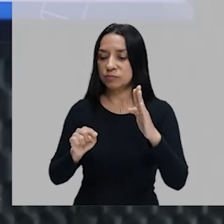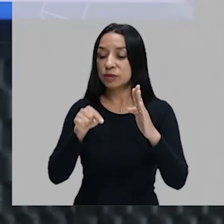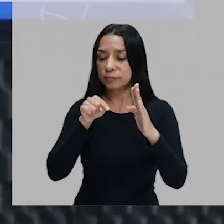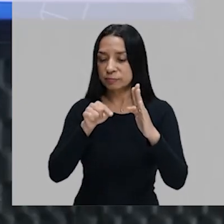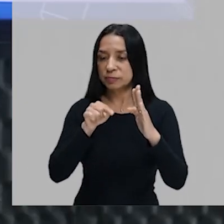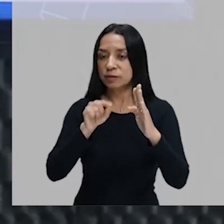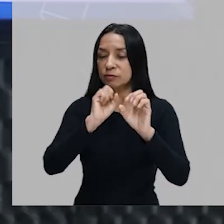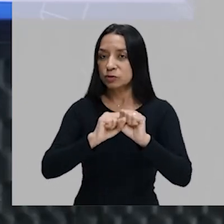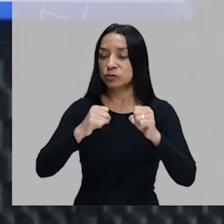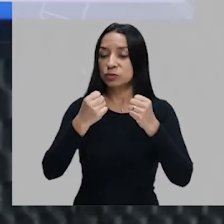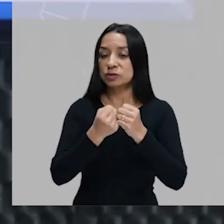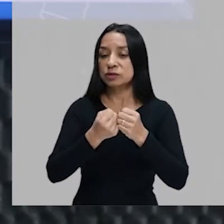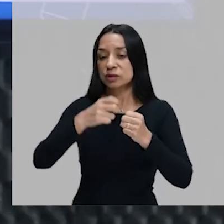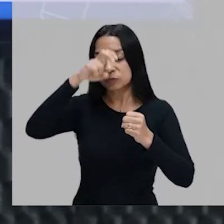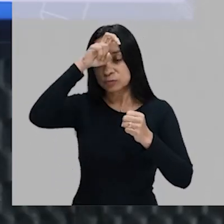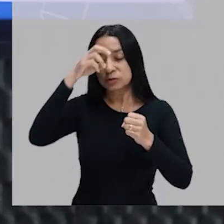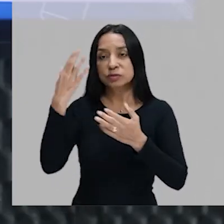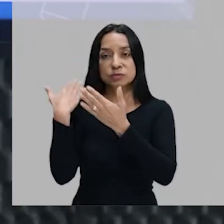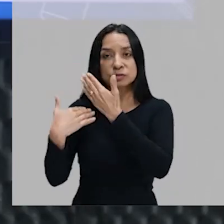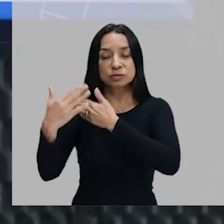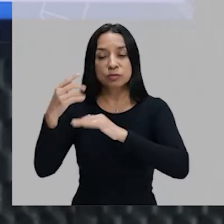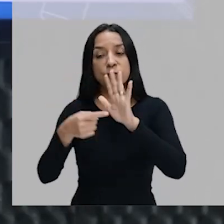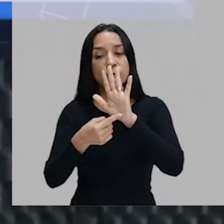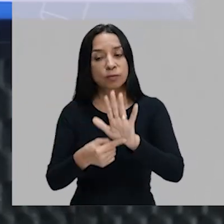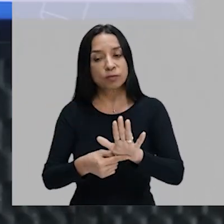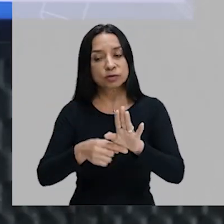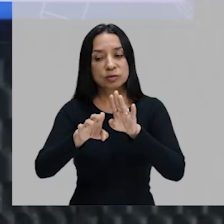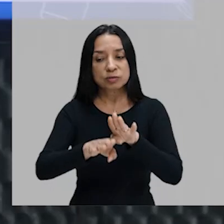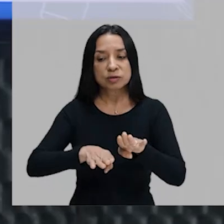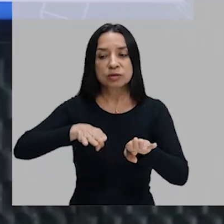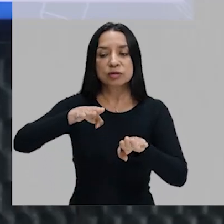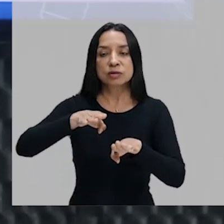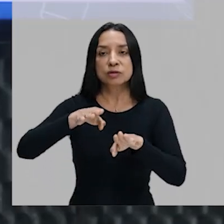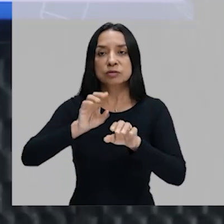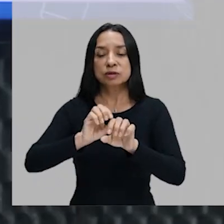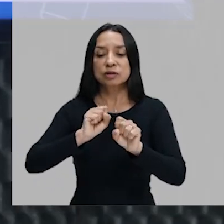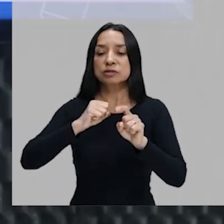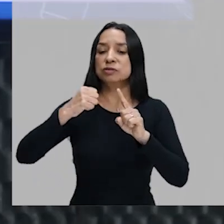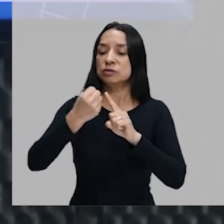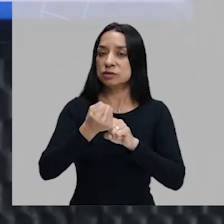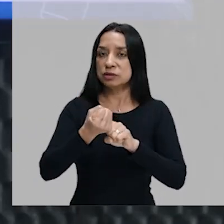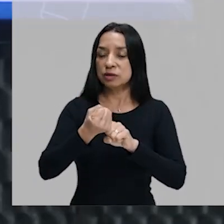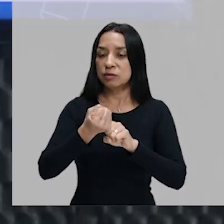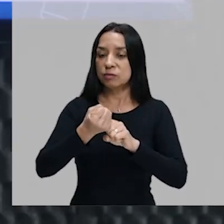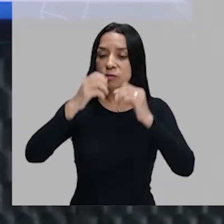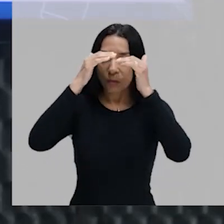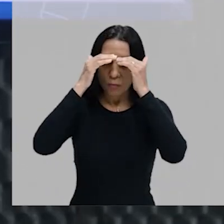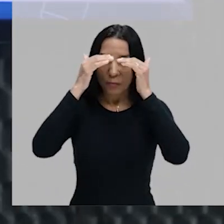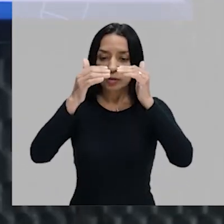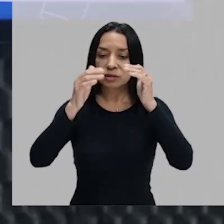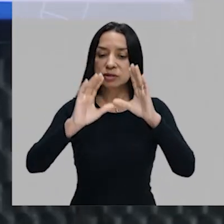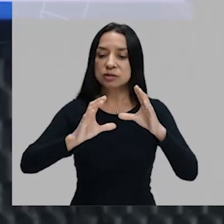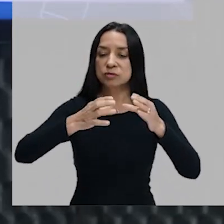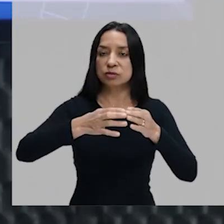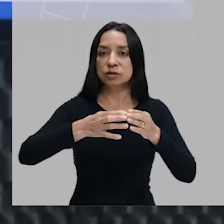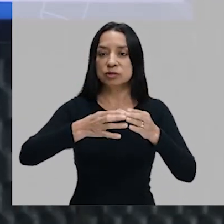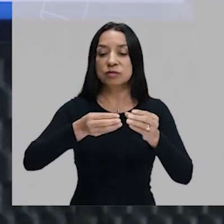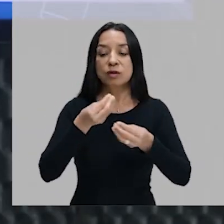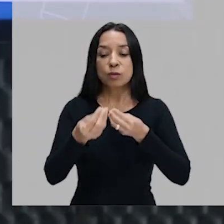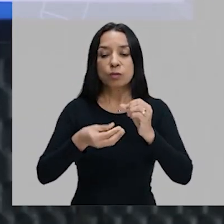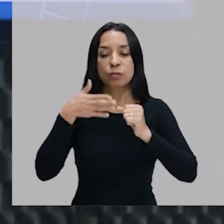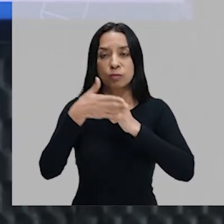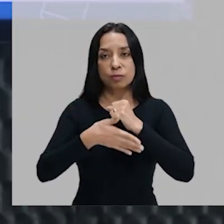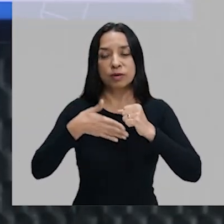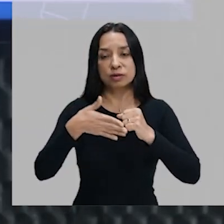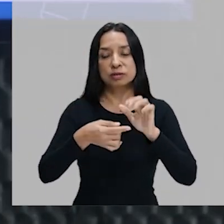Egito Antigo vai nos mostrar desigualdade social, servidão coletiva como base, vai